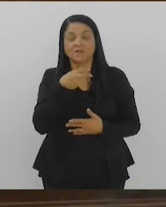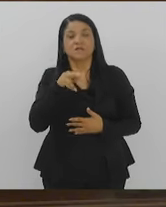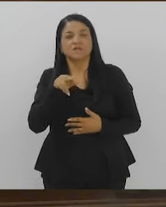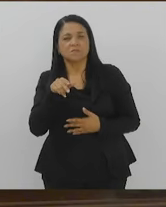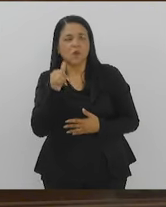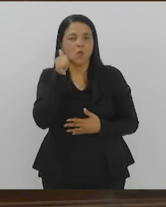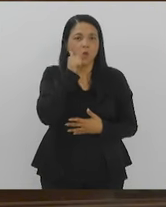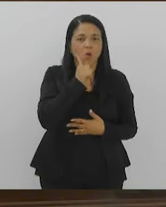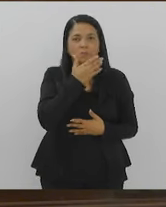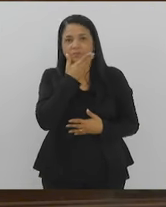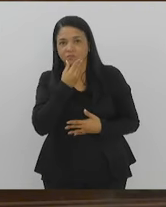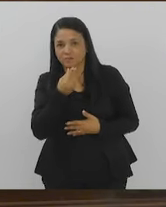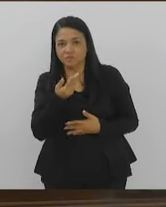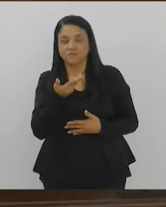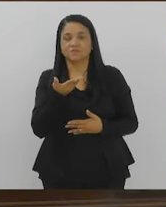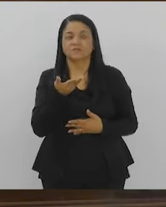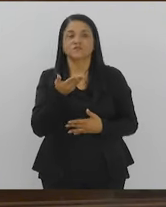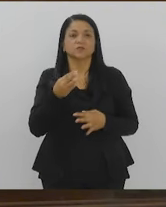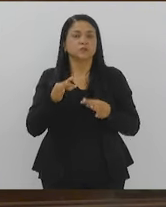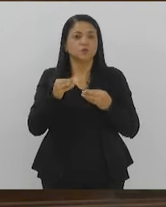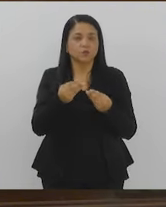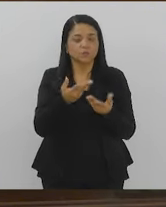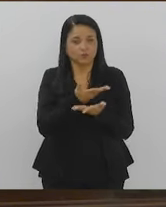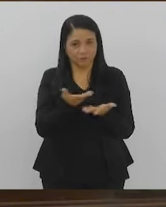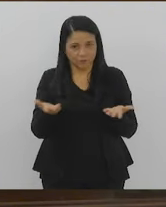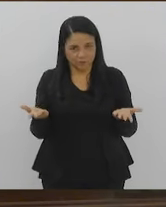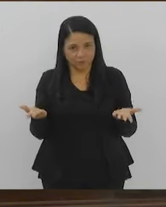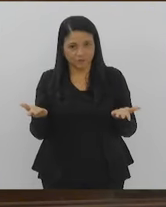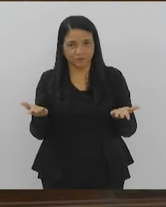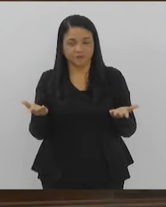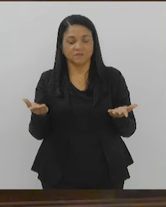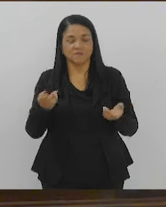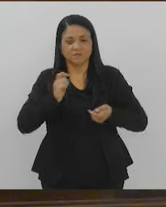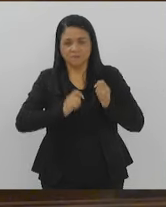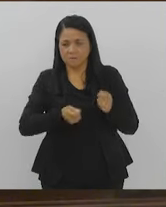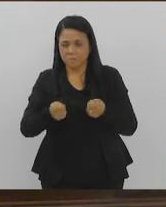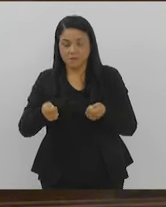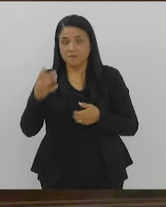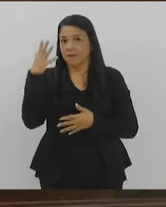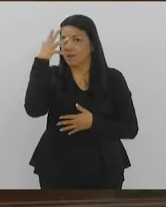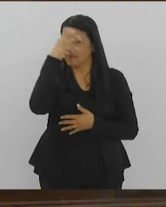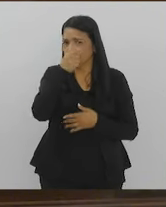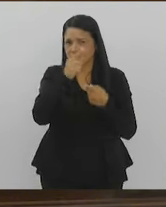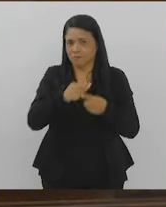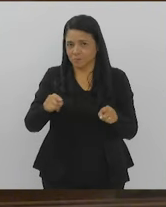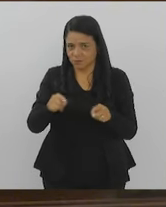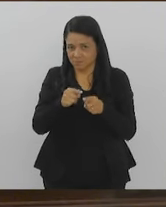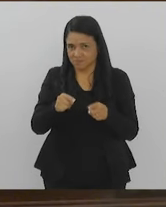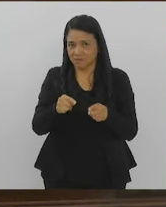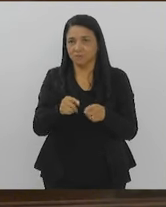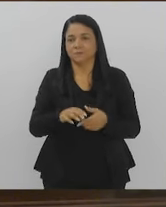irmãos, todos que estão aqui, essa banda de música linda.